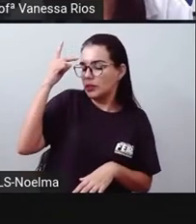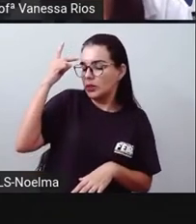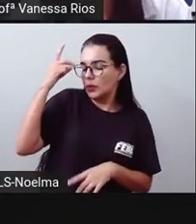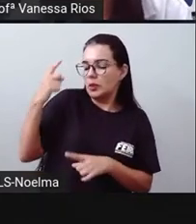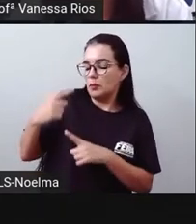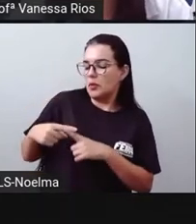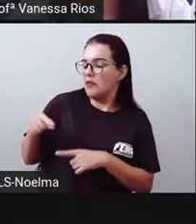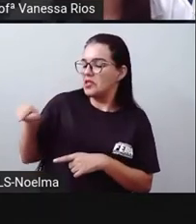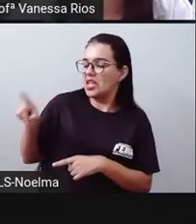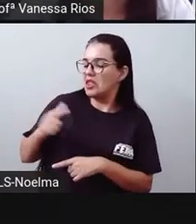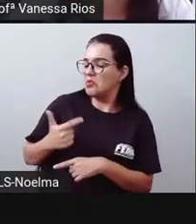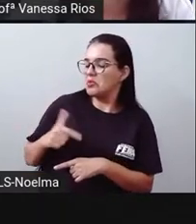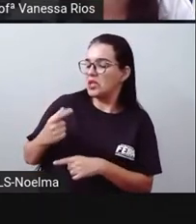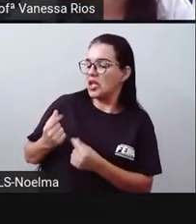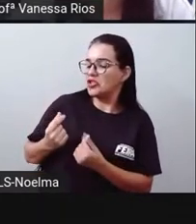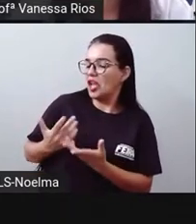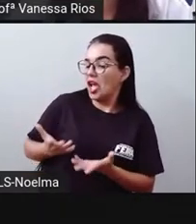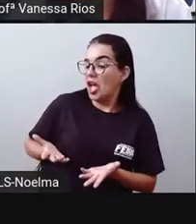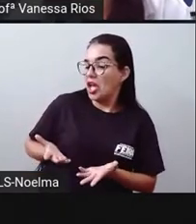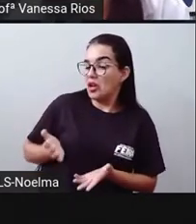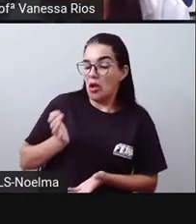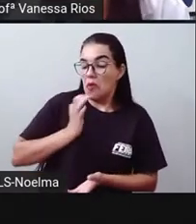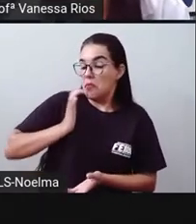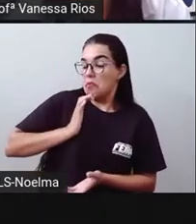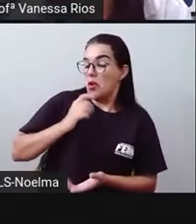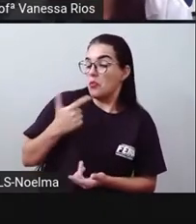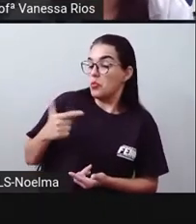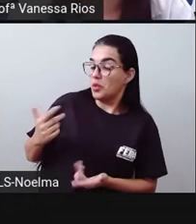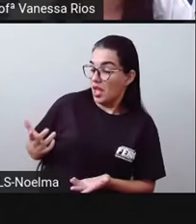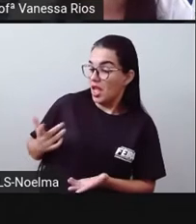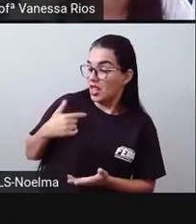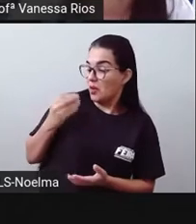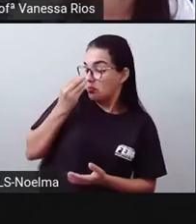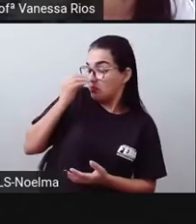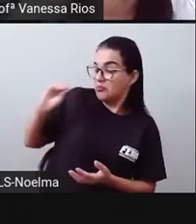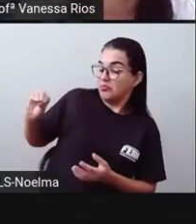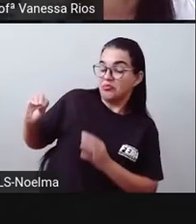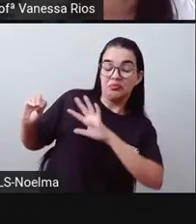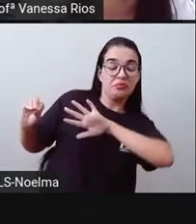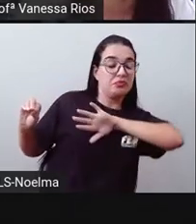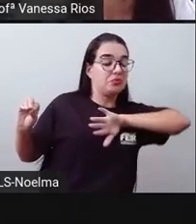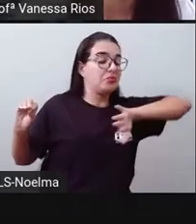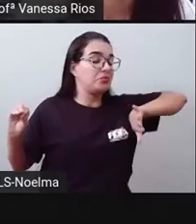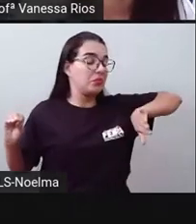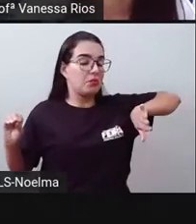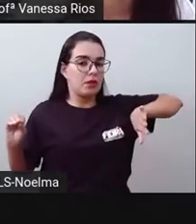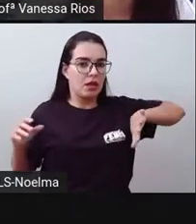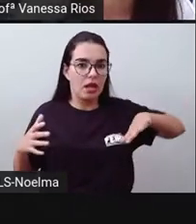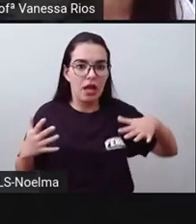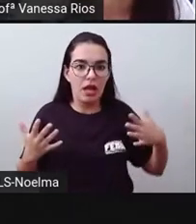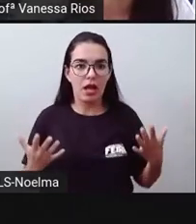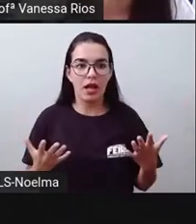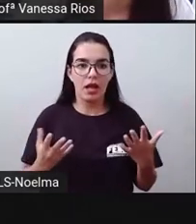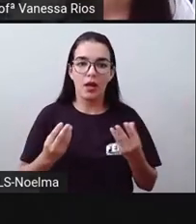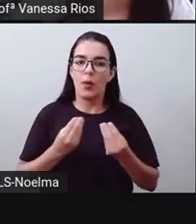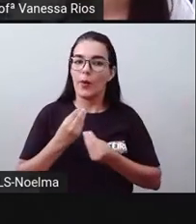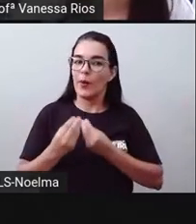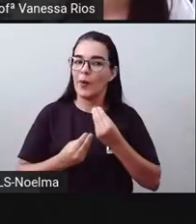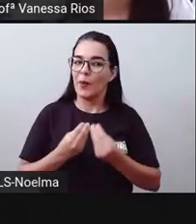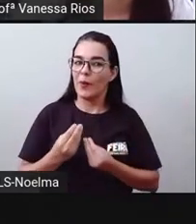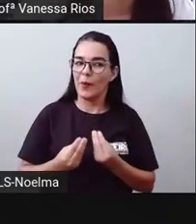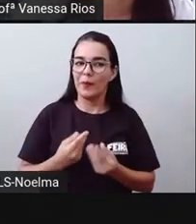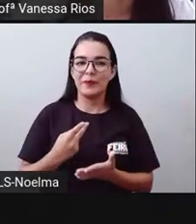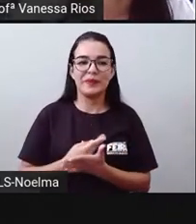simples fato de ela não possuir tal objeto ou não estar com roupas da moda. No vídeo a gente observa, além